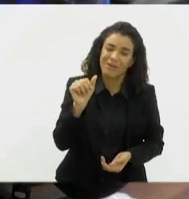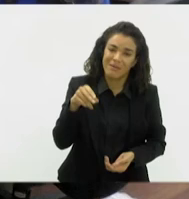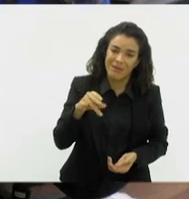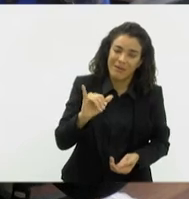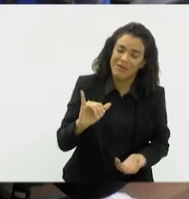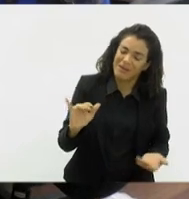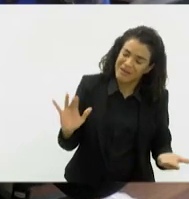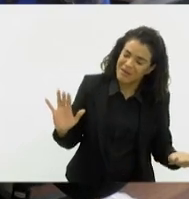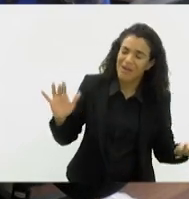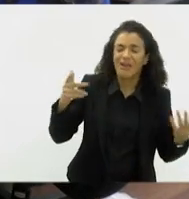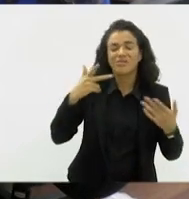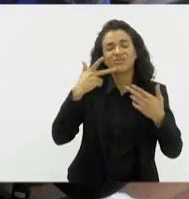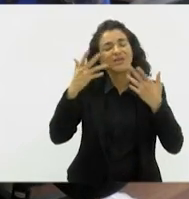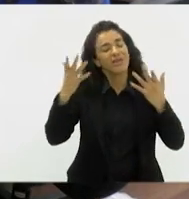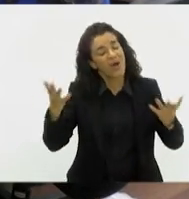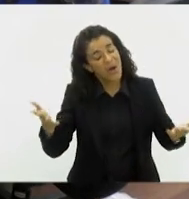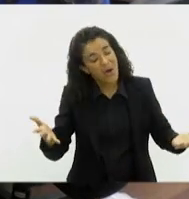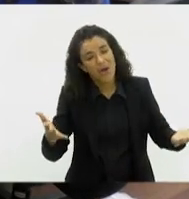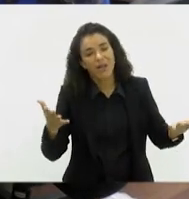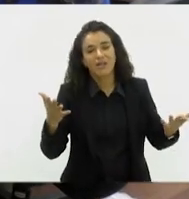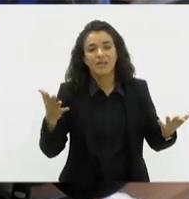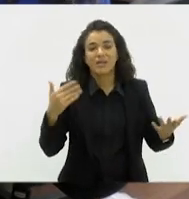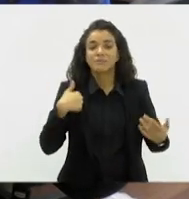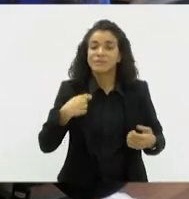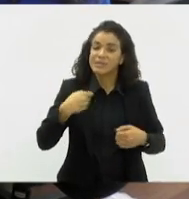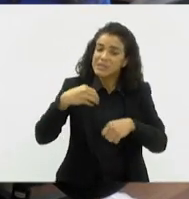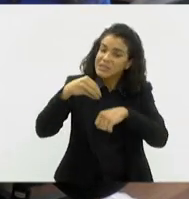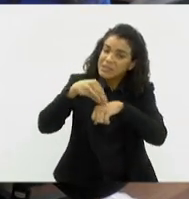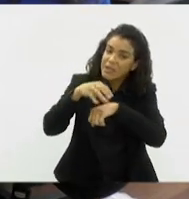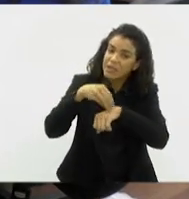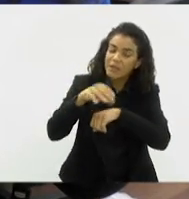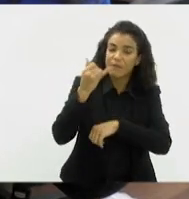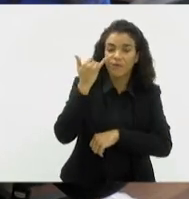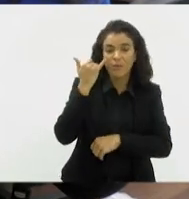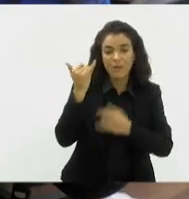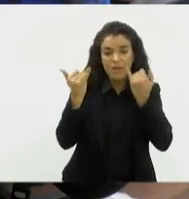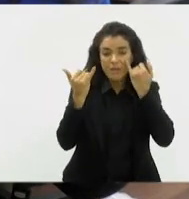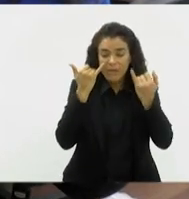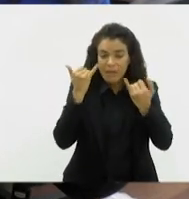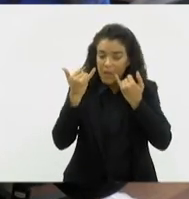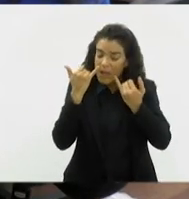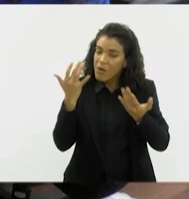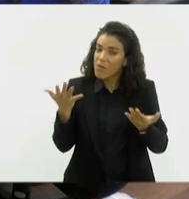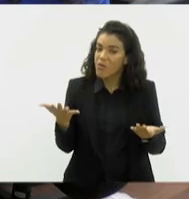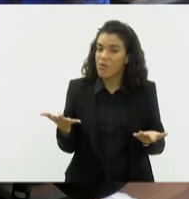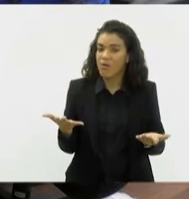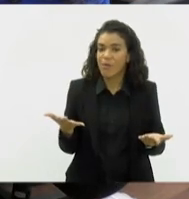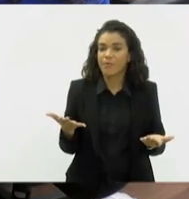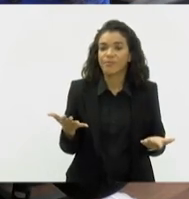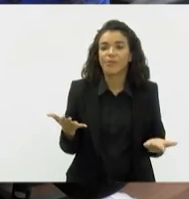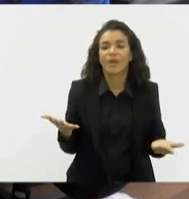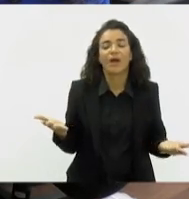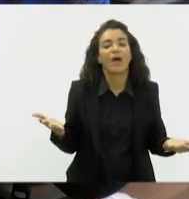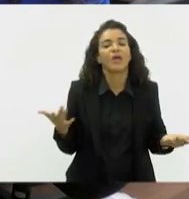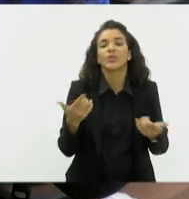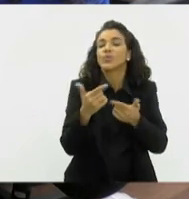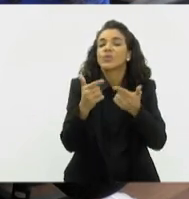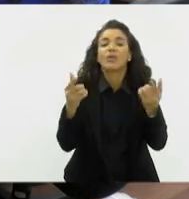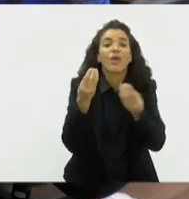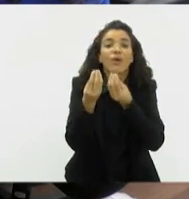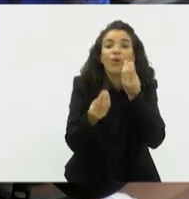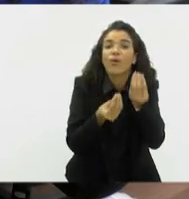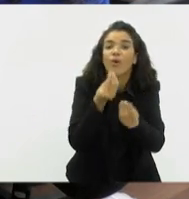Excelência? Deputada Dani, a gente precisa trazer as informações e aí juntar a convicção. Mas não tem como você ser morador de